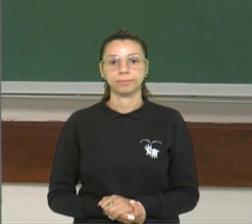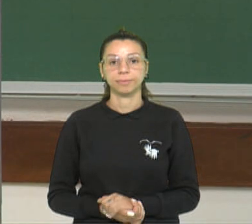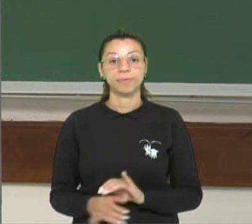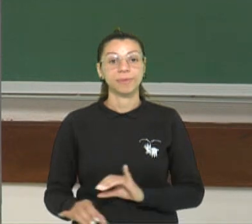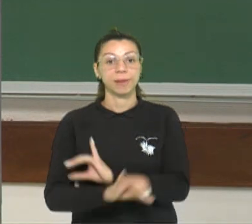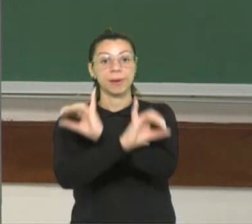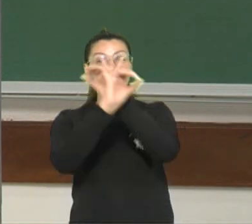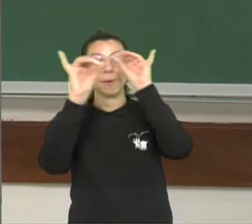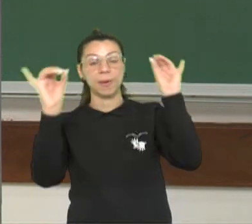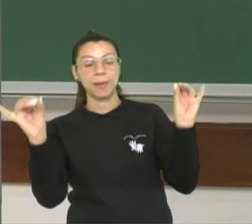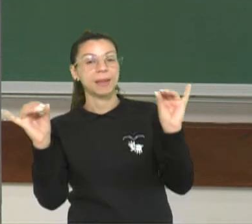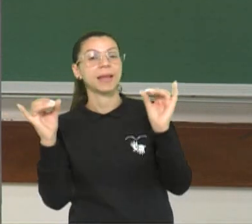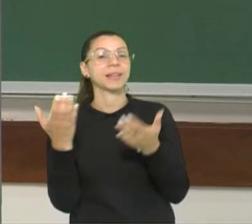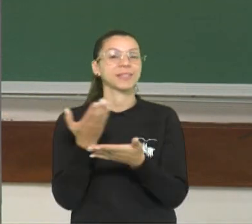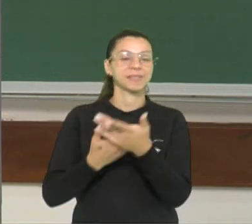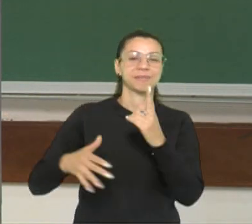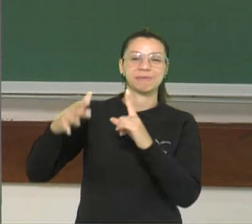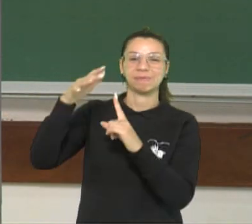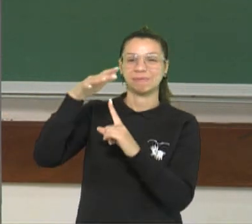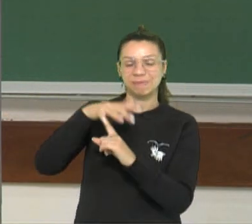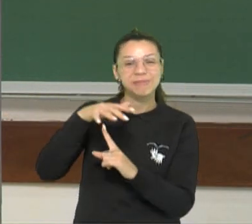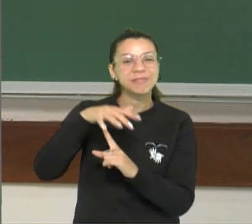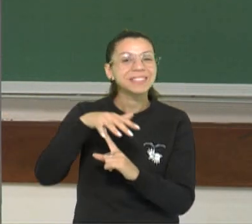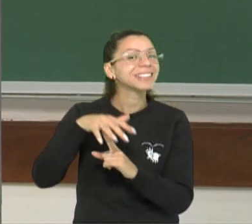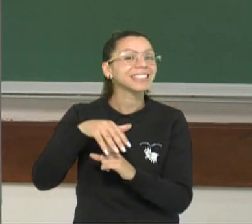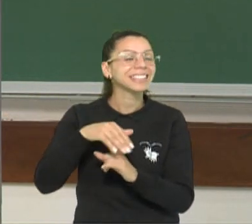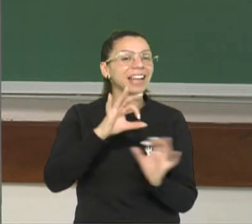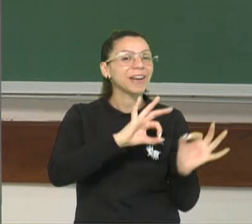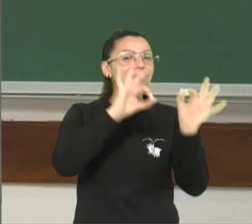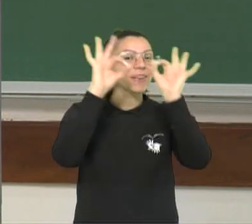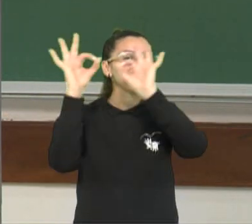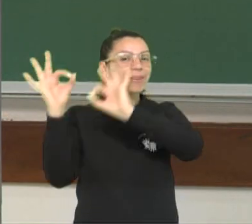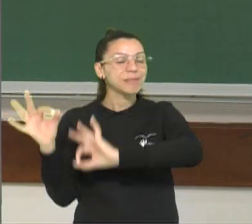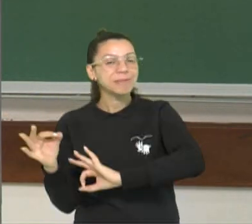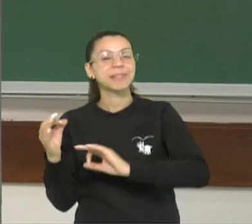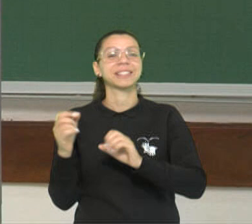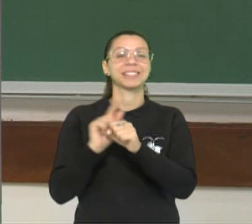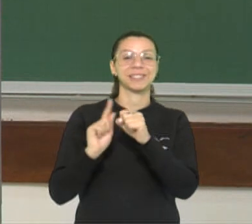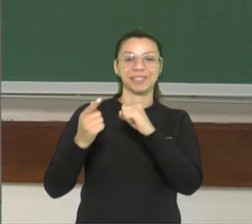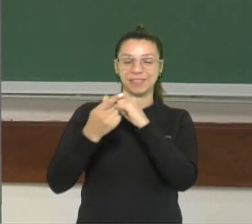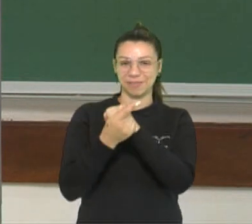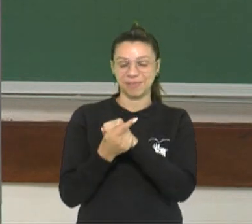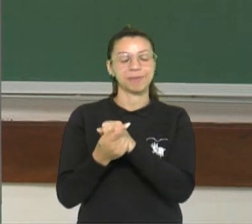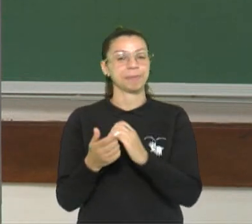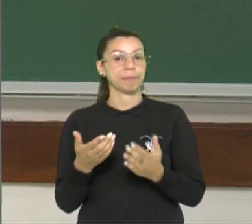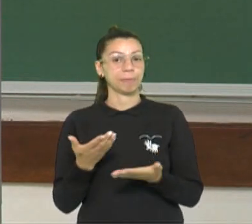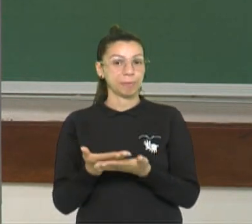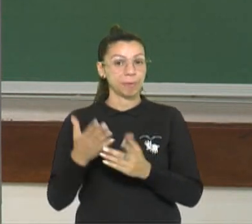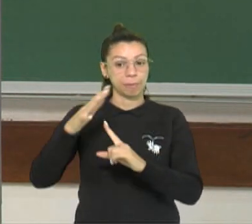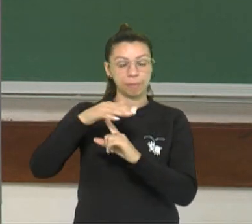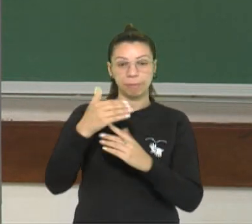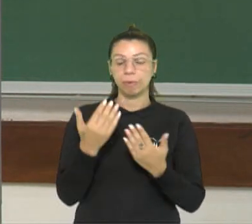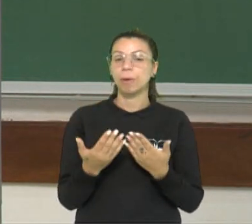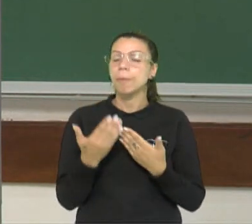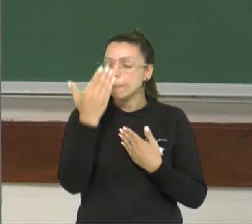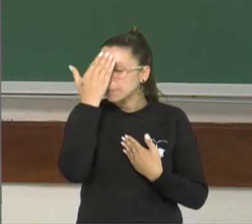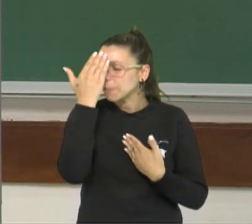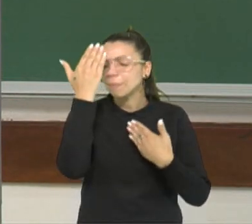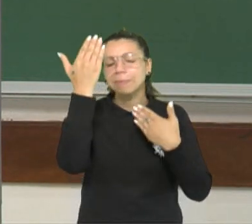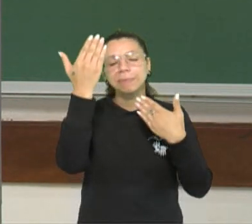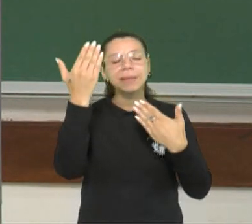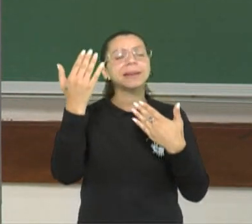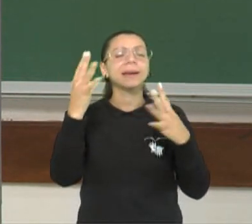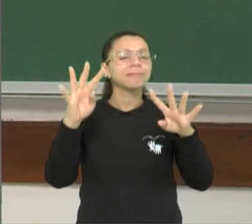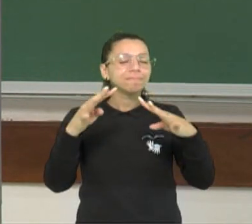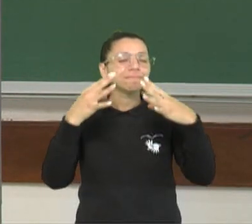Olá, pessoal do estado do Paraná, do Brasil e do mundo que estão acompanhando a aula de Geografia do programa Aula Paraná. Muito obrigado por nos permitir levar até